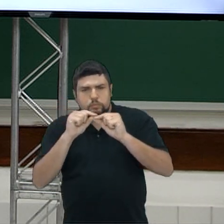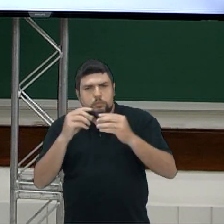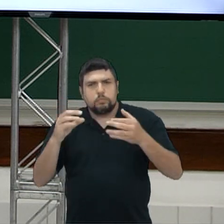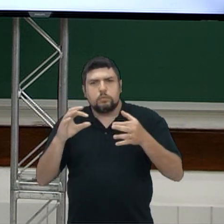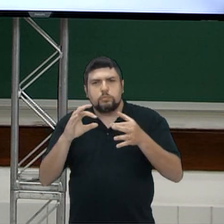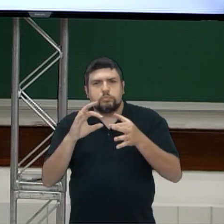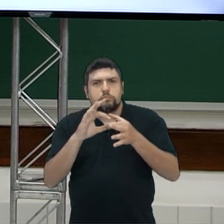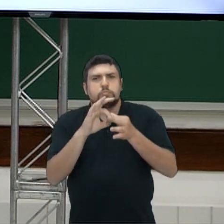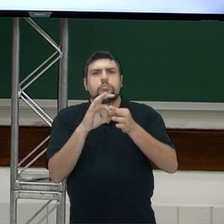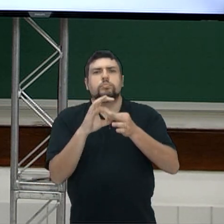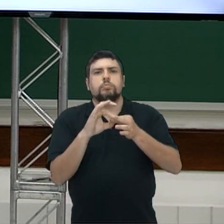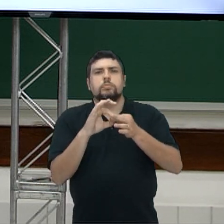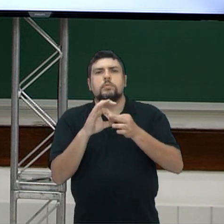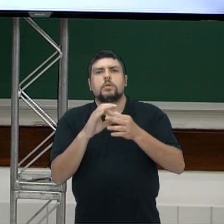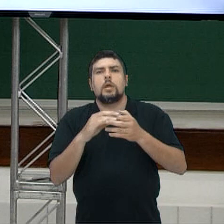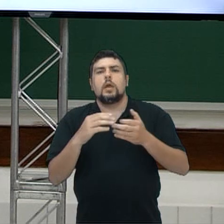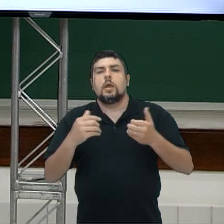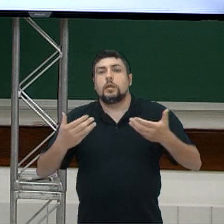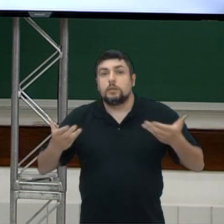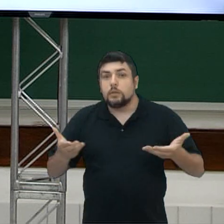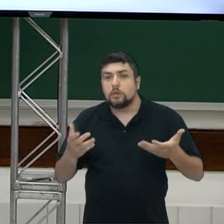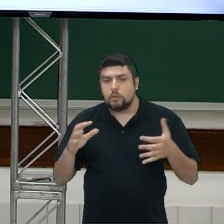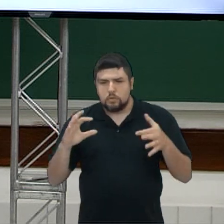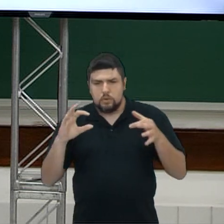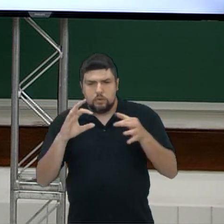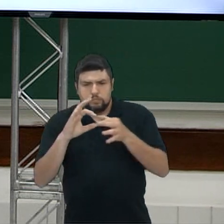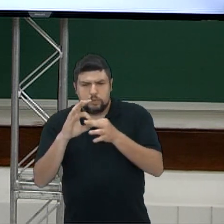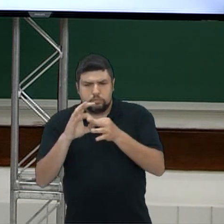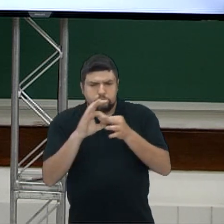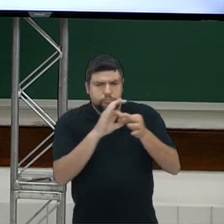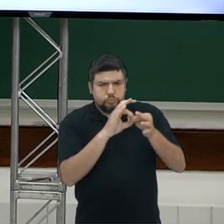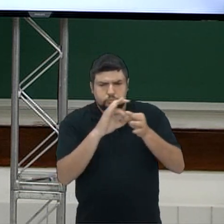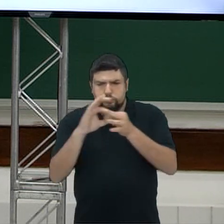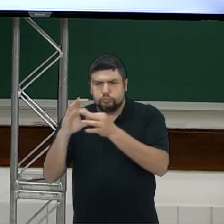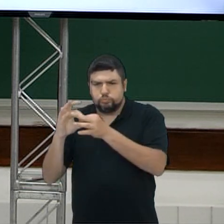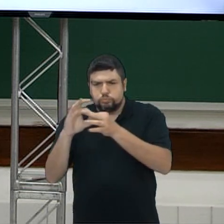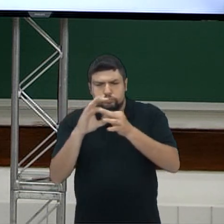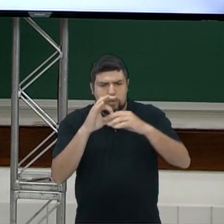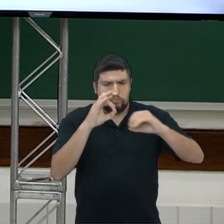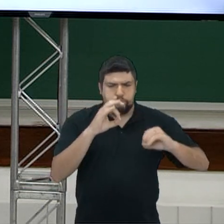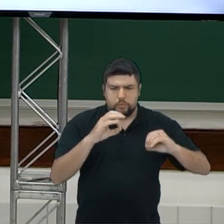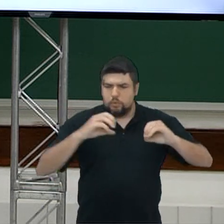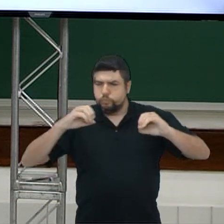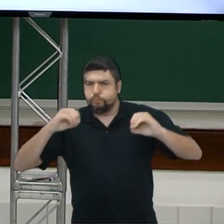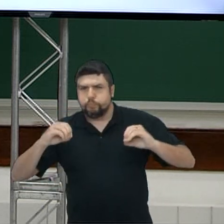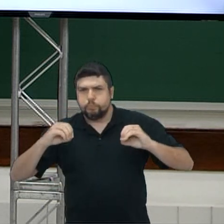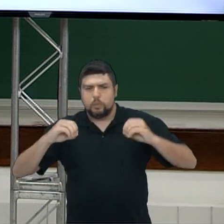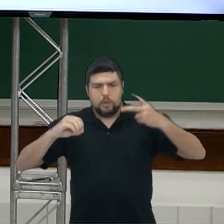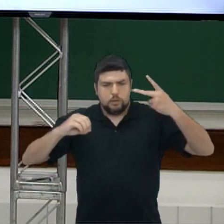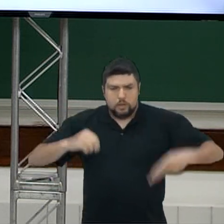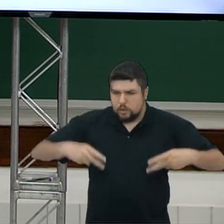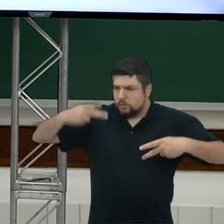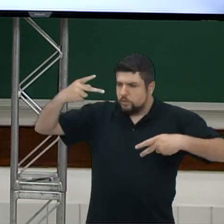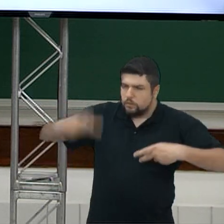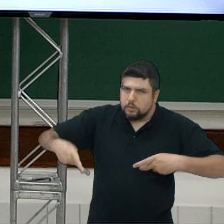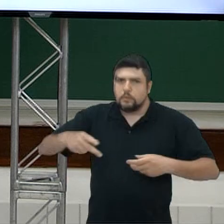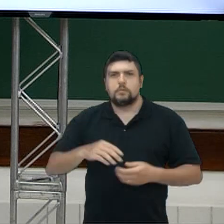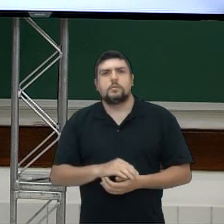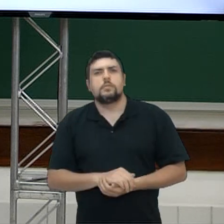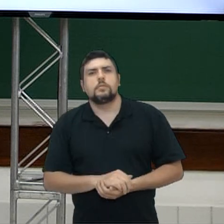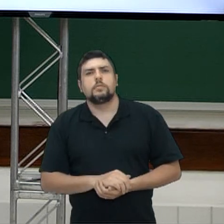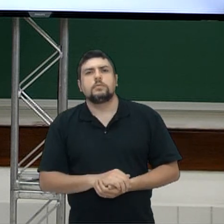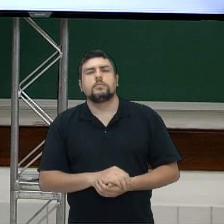compartilhar os seus elétrons e esses elétrons passam a ser simultaneamente dos dois átomos. Beleza?